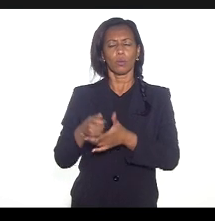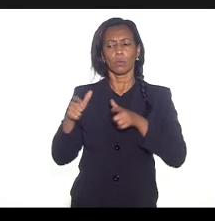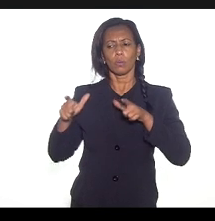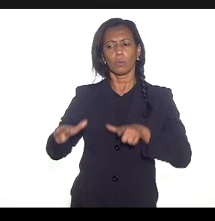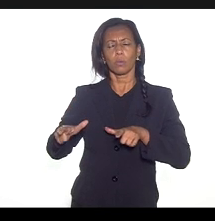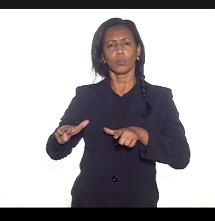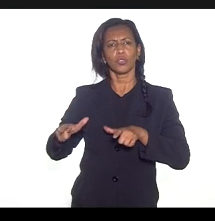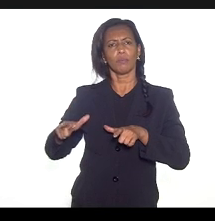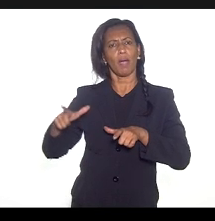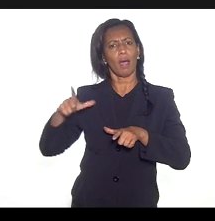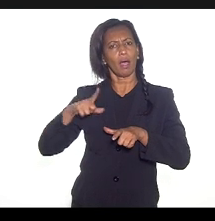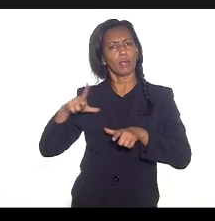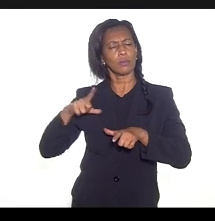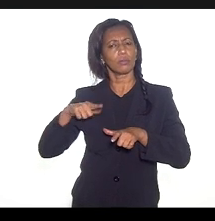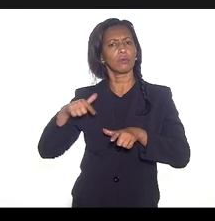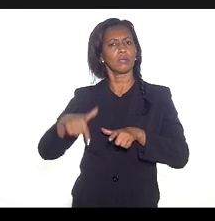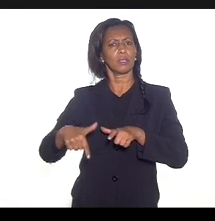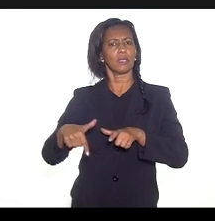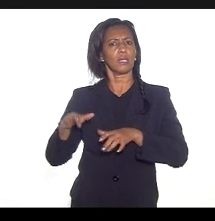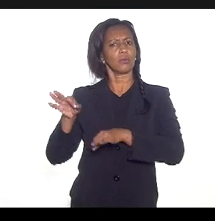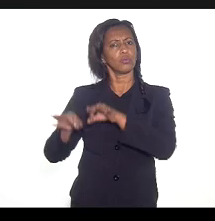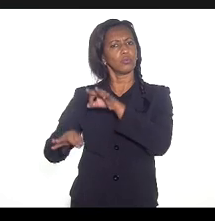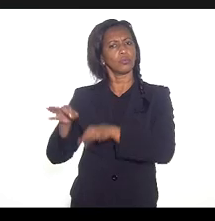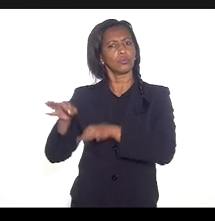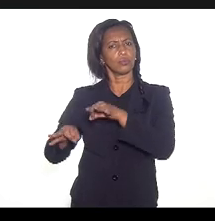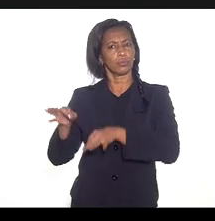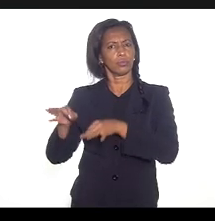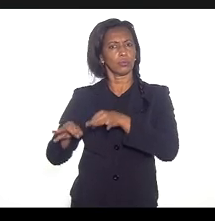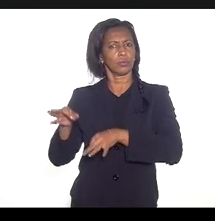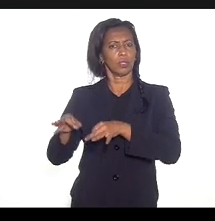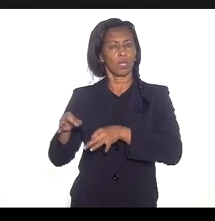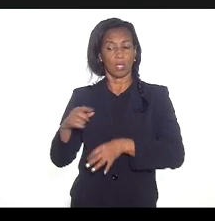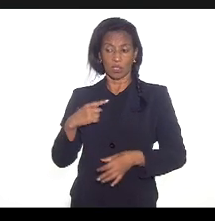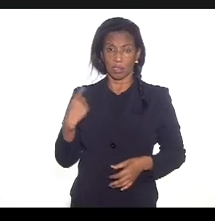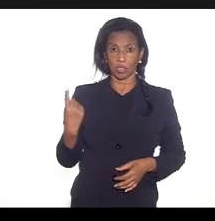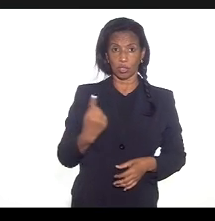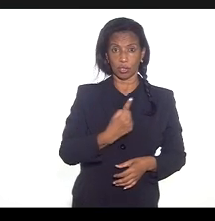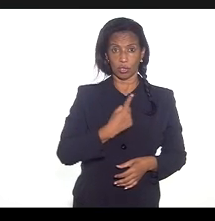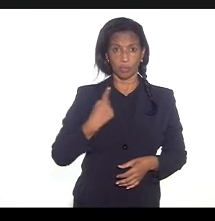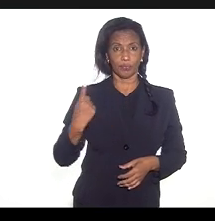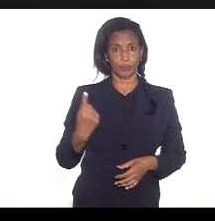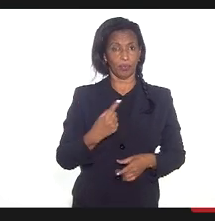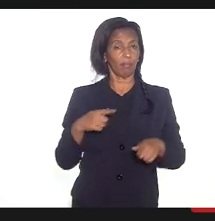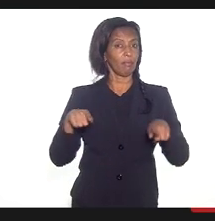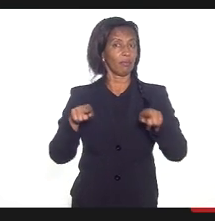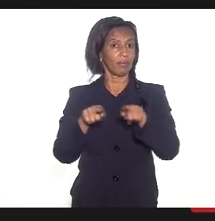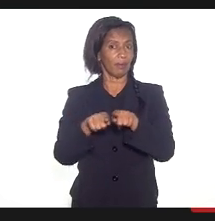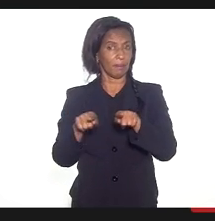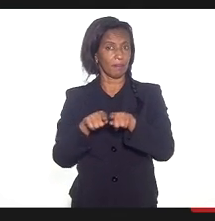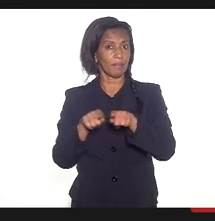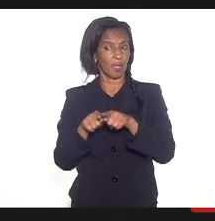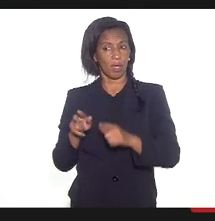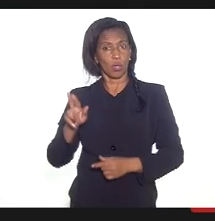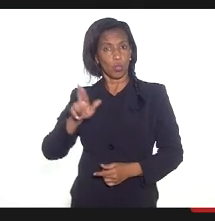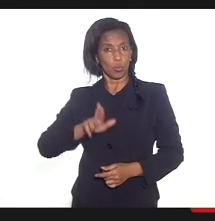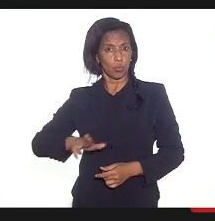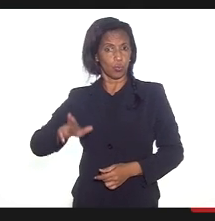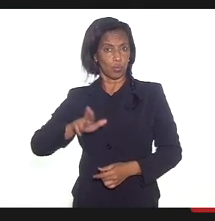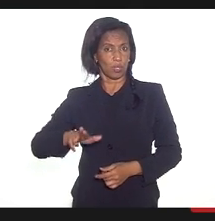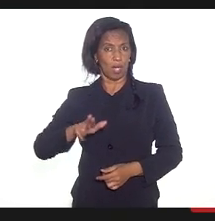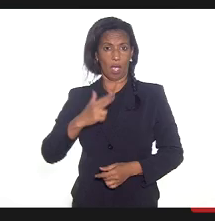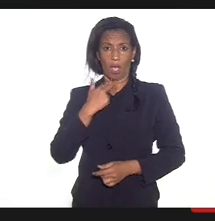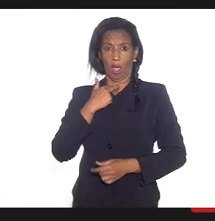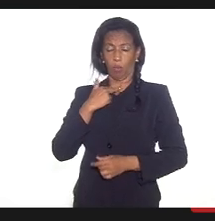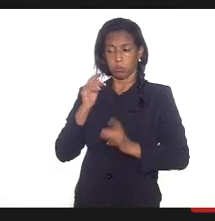está funcionando, que é o espaço judiciário, que é o espaço da gente também utilizar e não